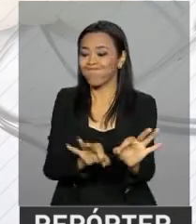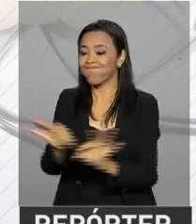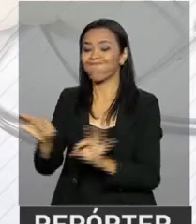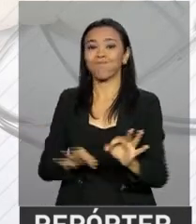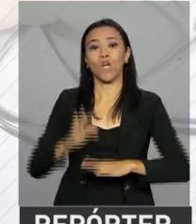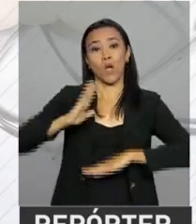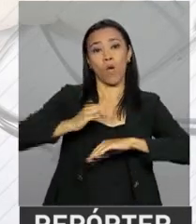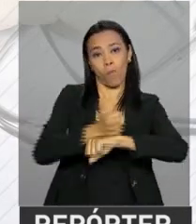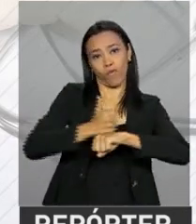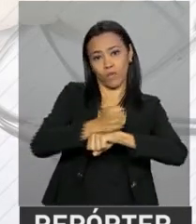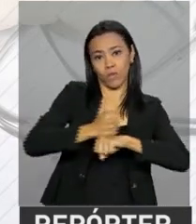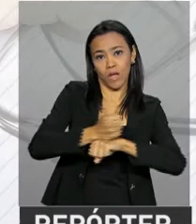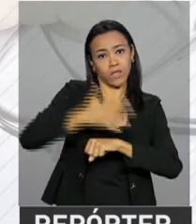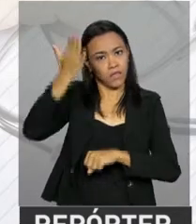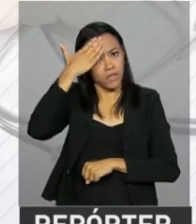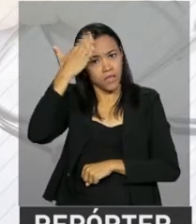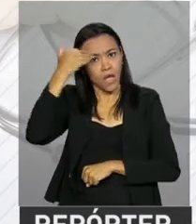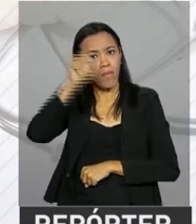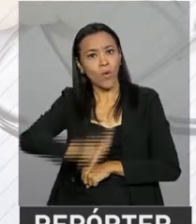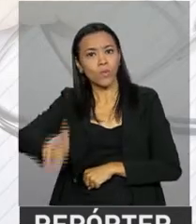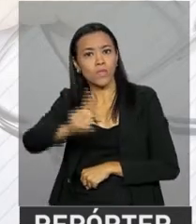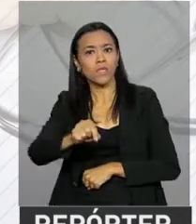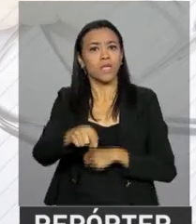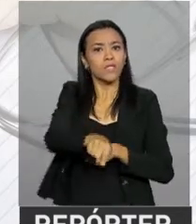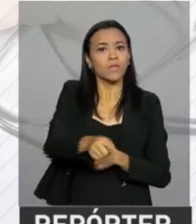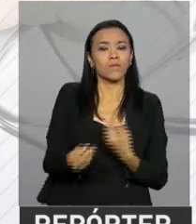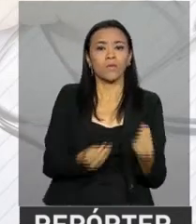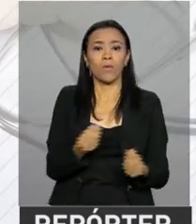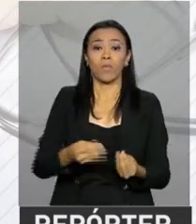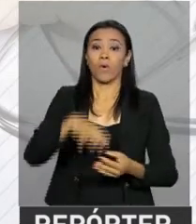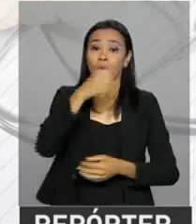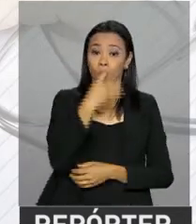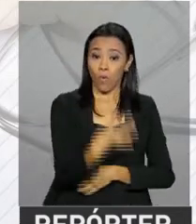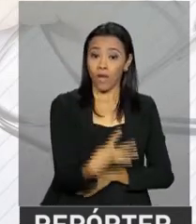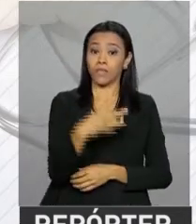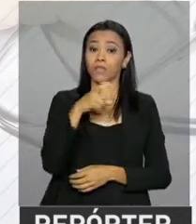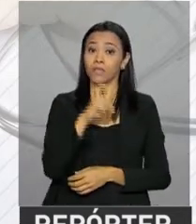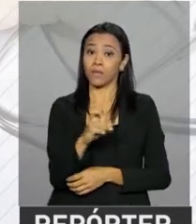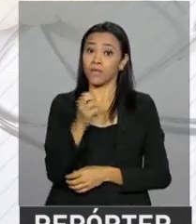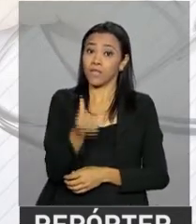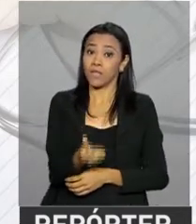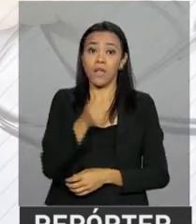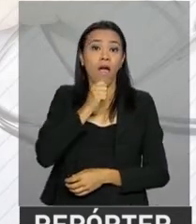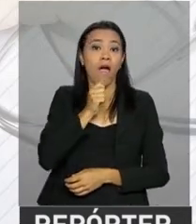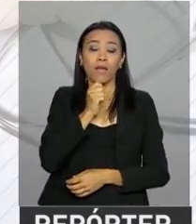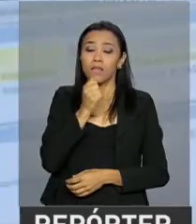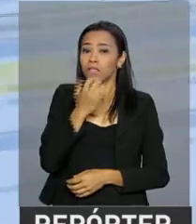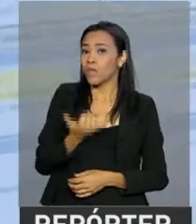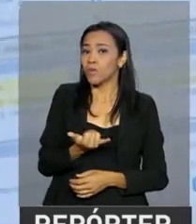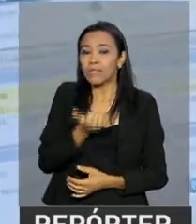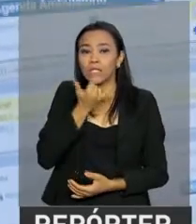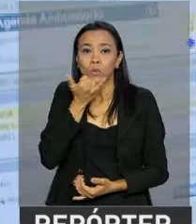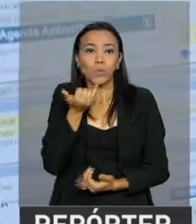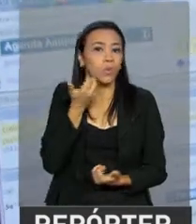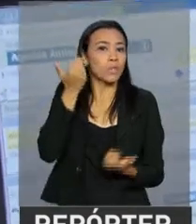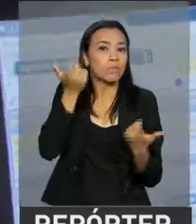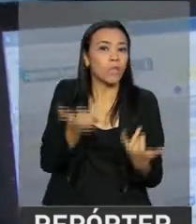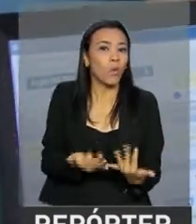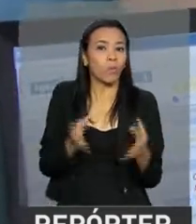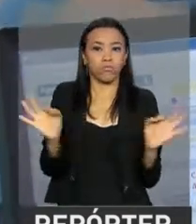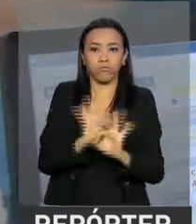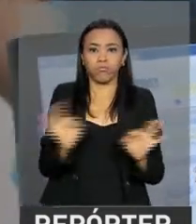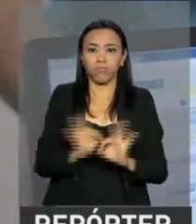qualificados para isso 456 municípios não apresentaram justificativa as cidades que não